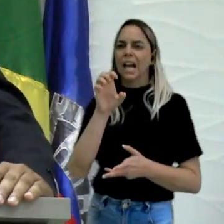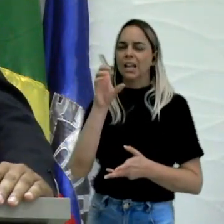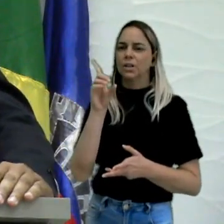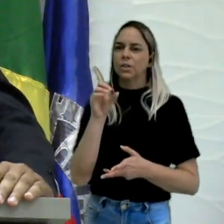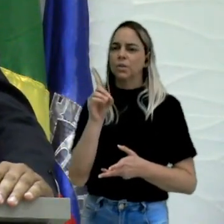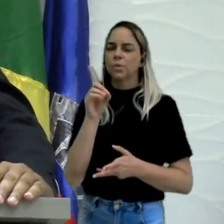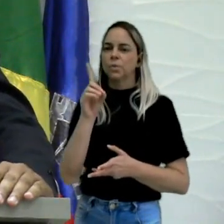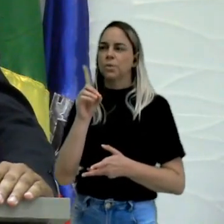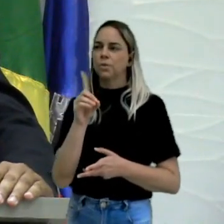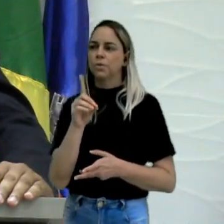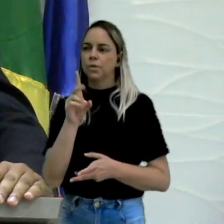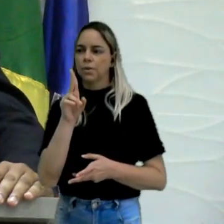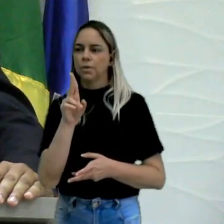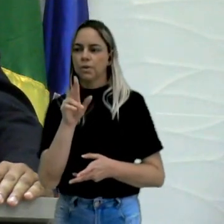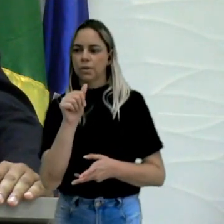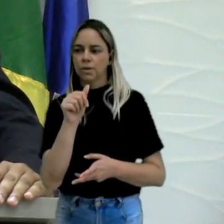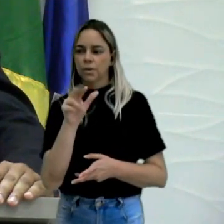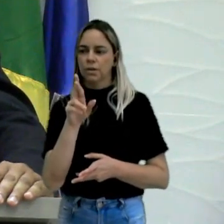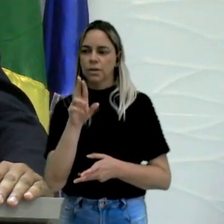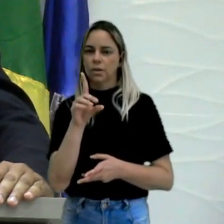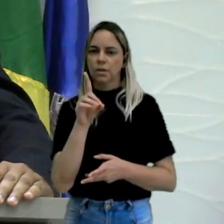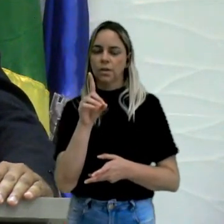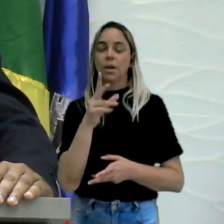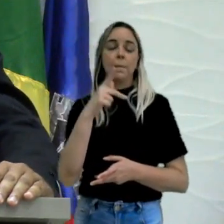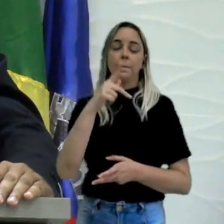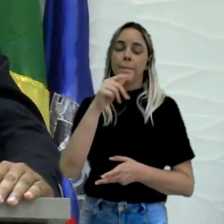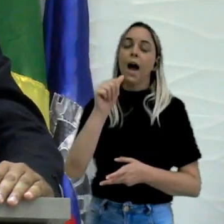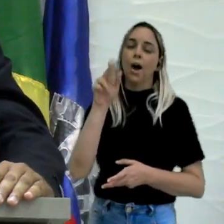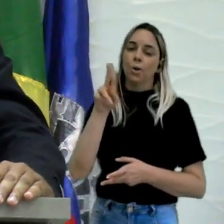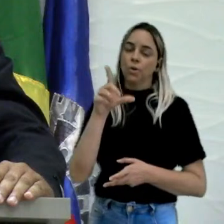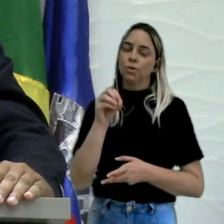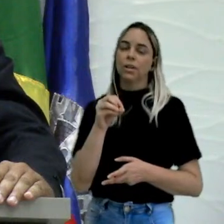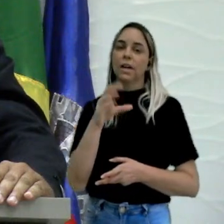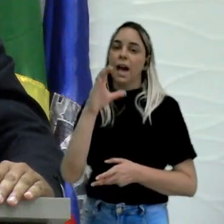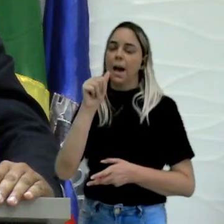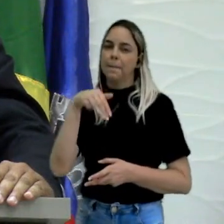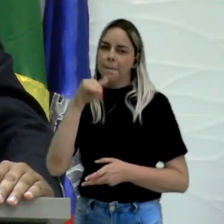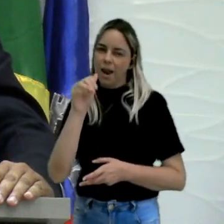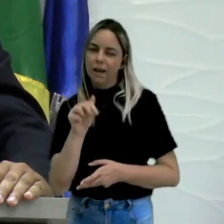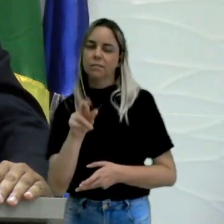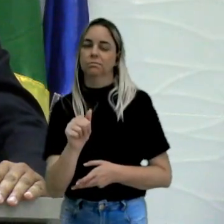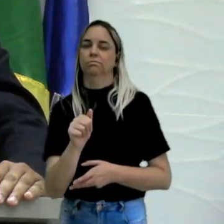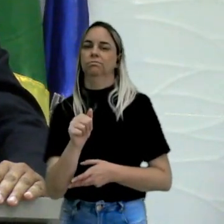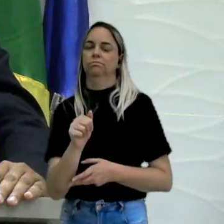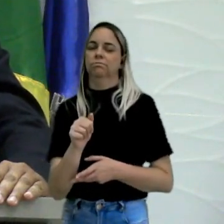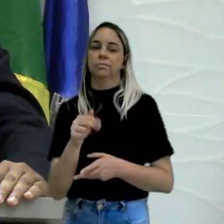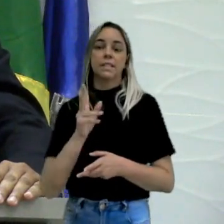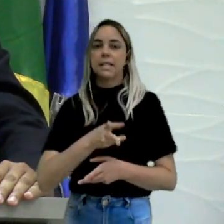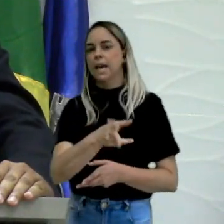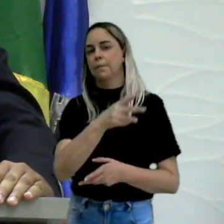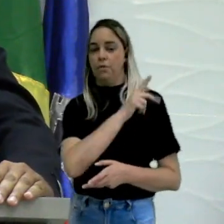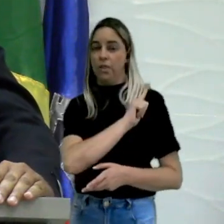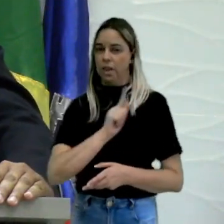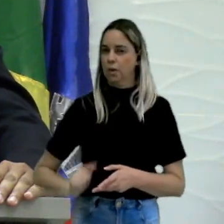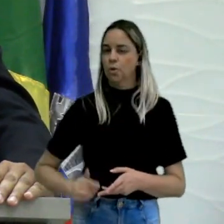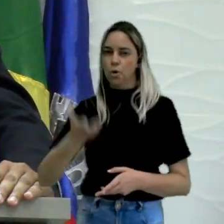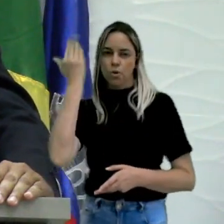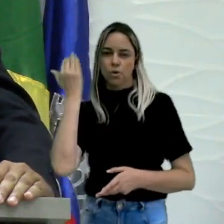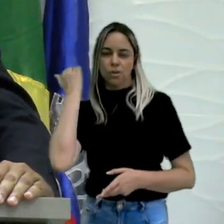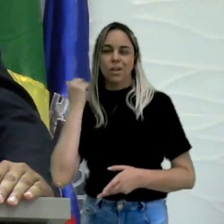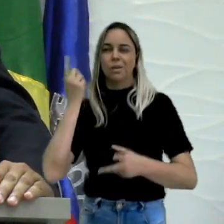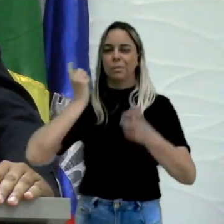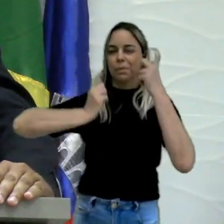a São Bento do Una, com a Compesa, sem estar abastecendo aí os bairros, sem preocupação